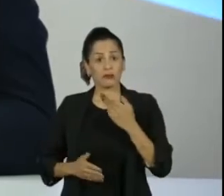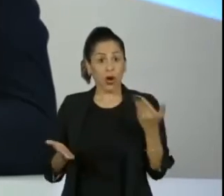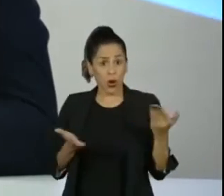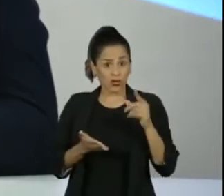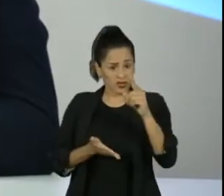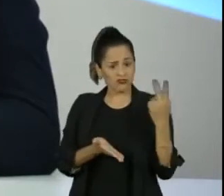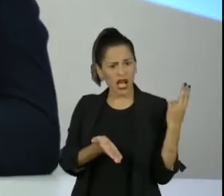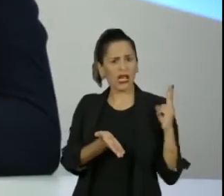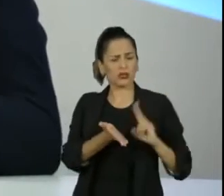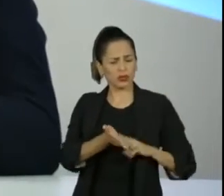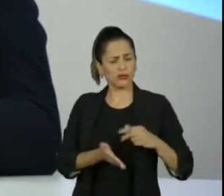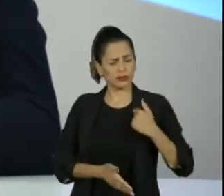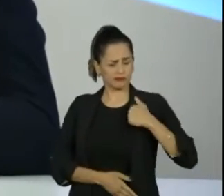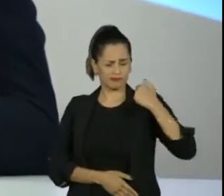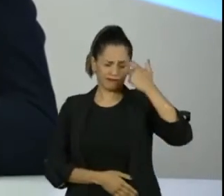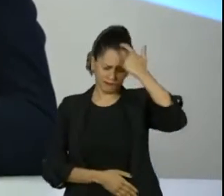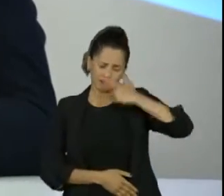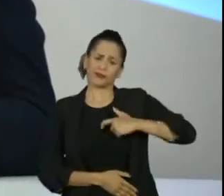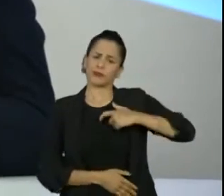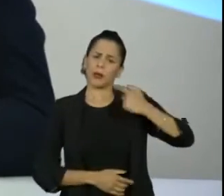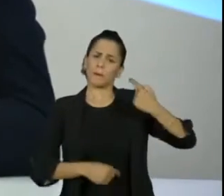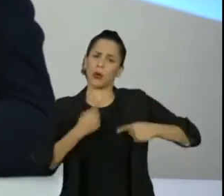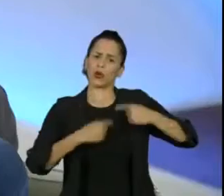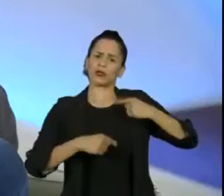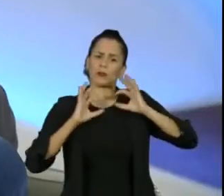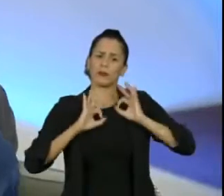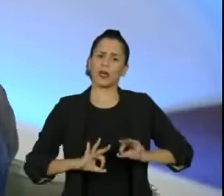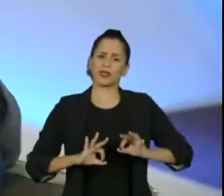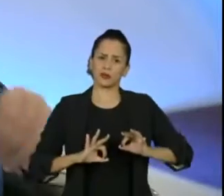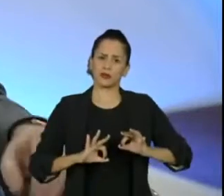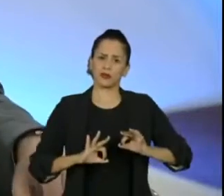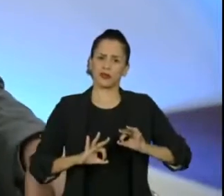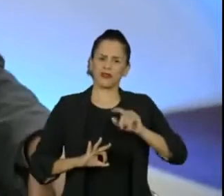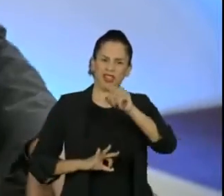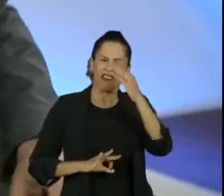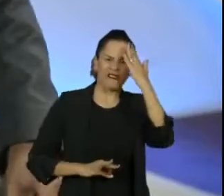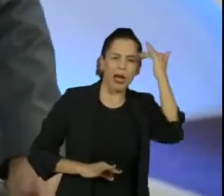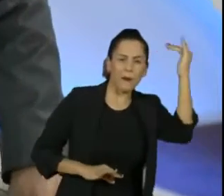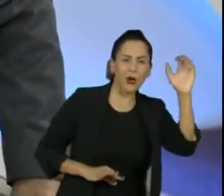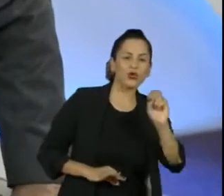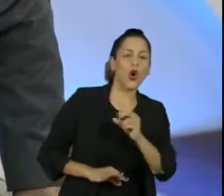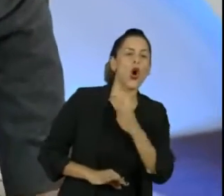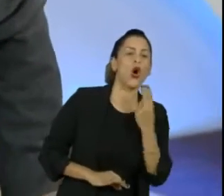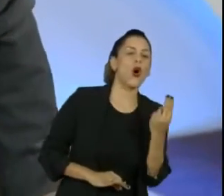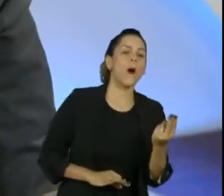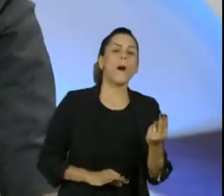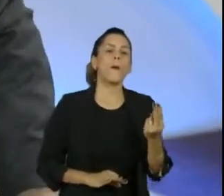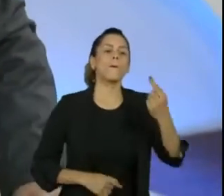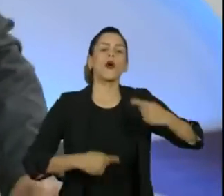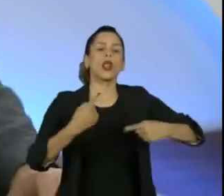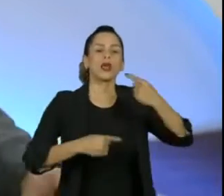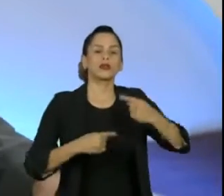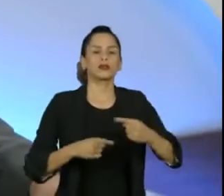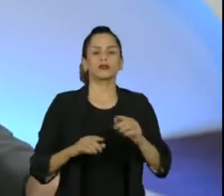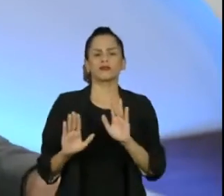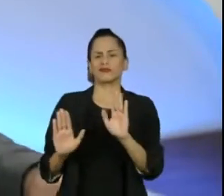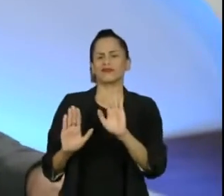político de verdade, se acabou essa história de outsider. Eu não tenho compromisso com o erro, tá,